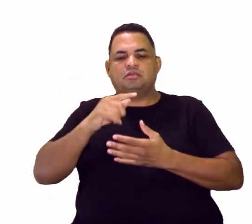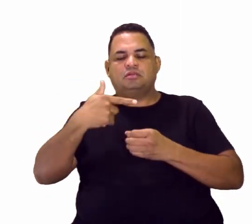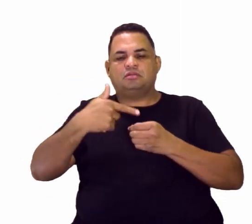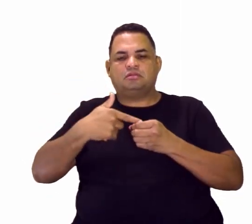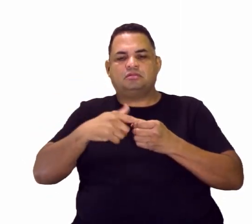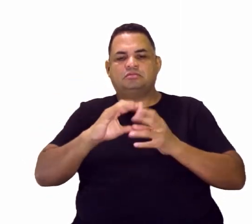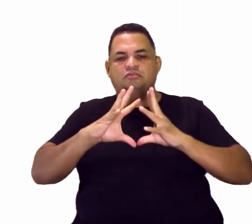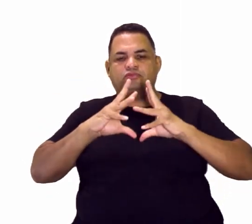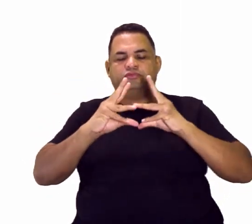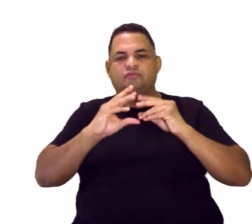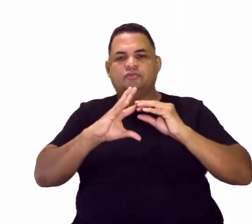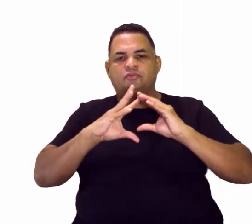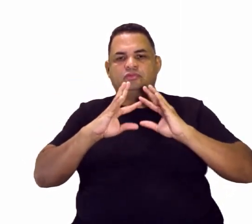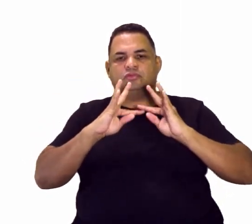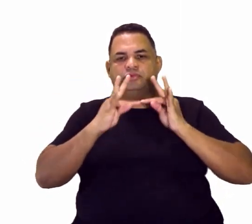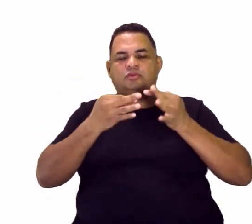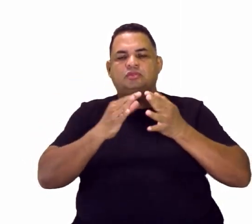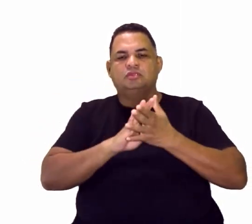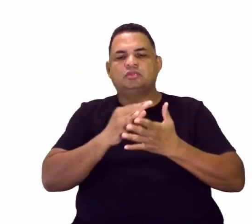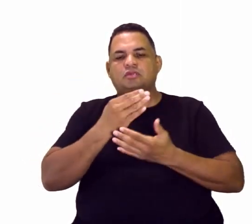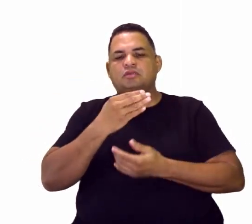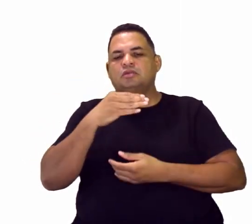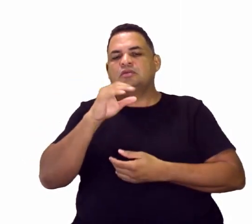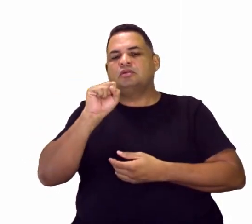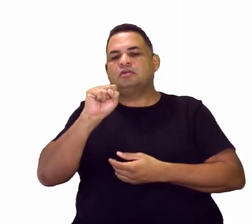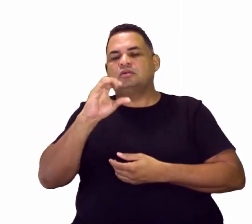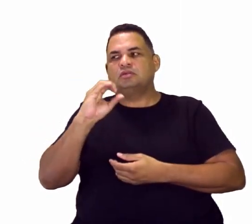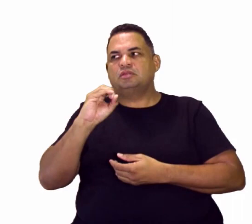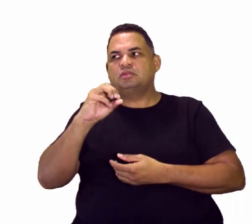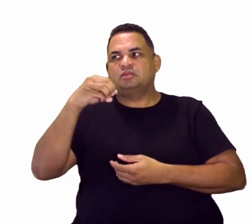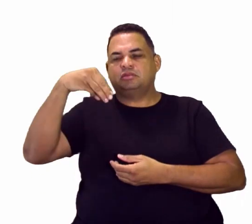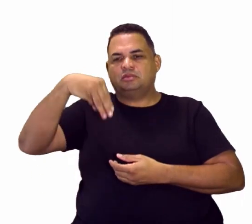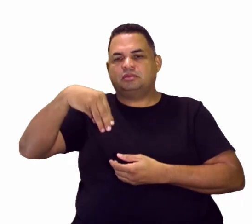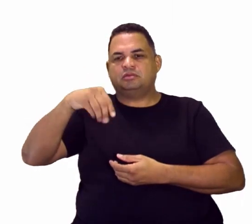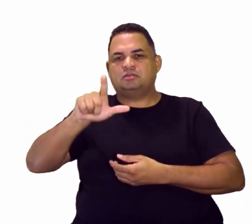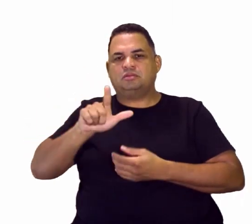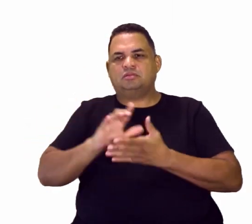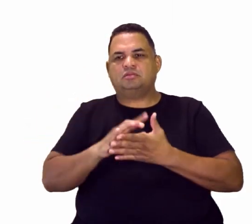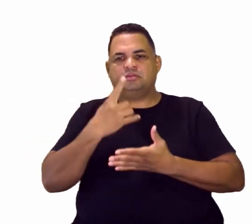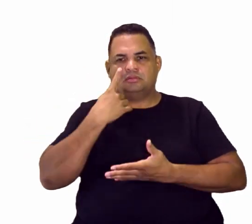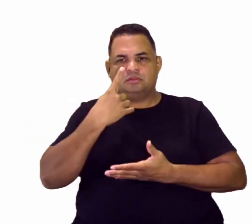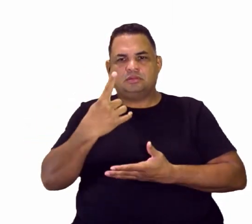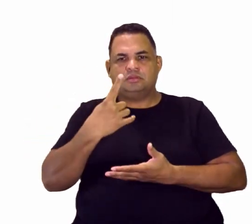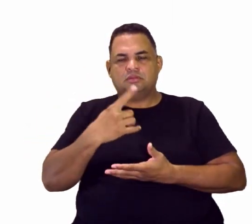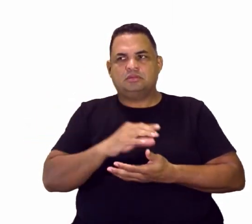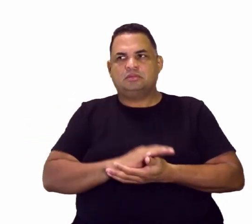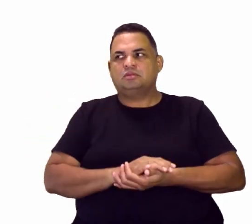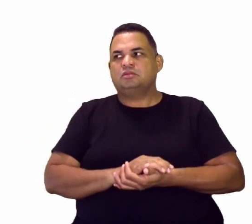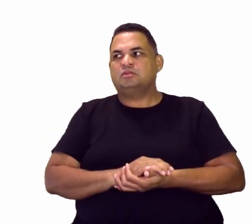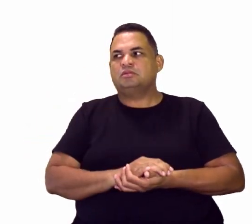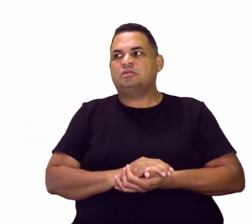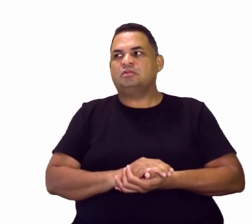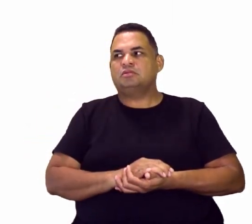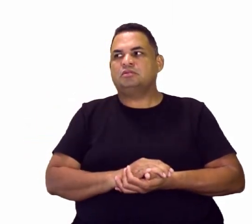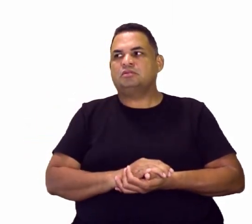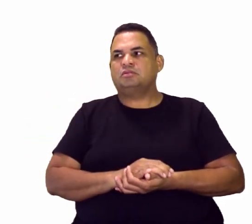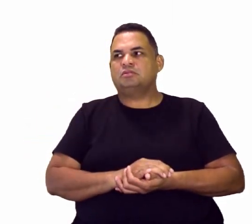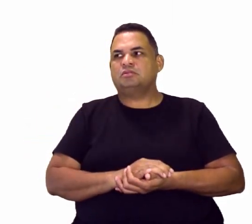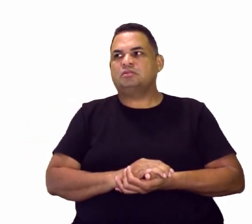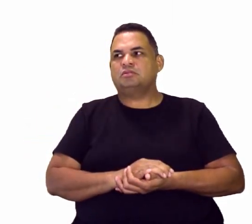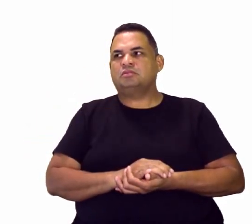80 ml. E quando eu tamponei, que eu agitei, você viu que os 40 ml de